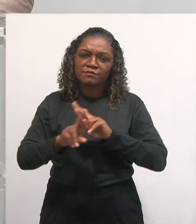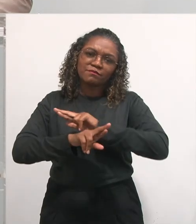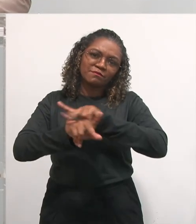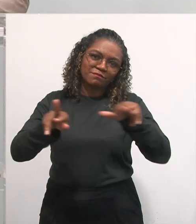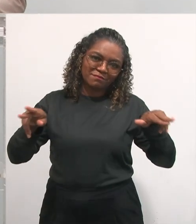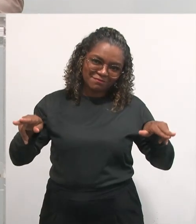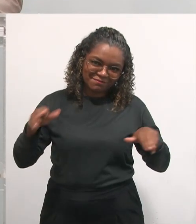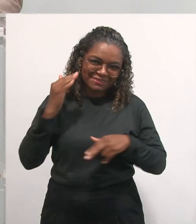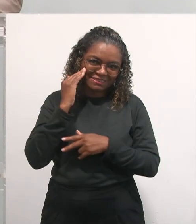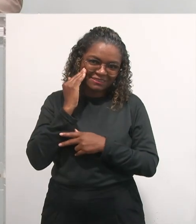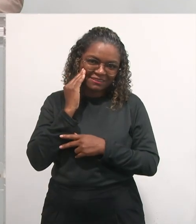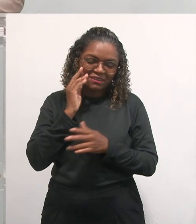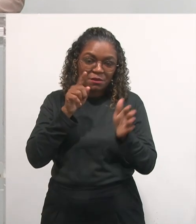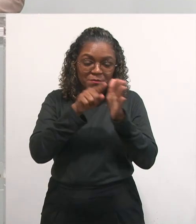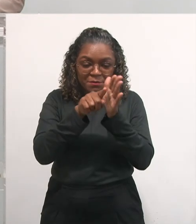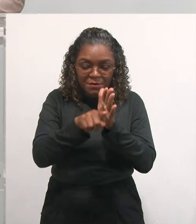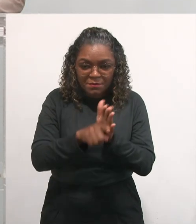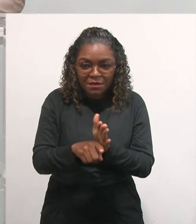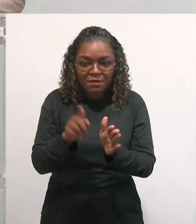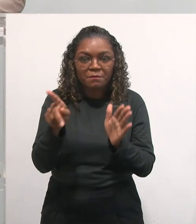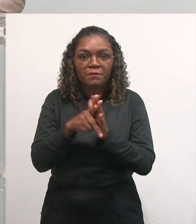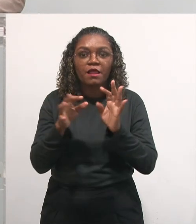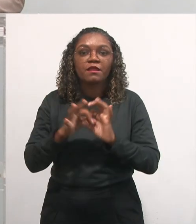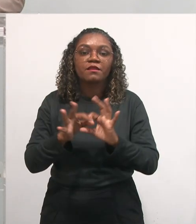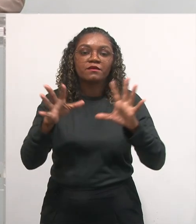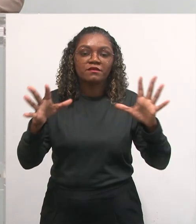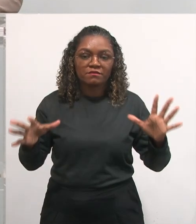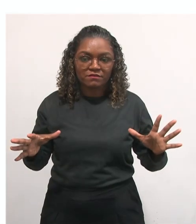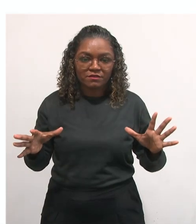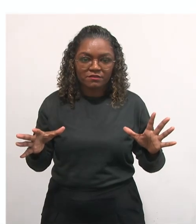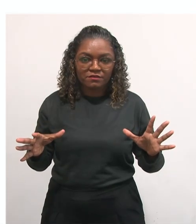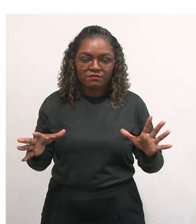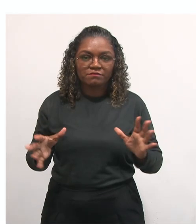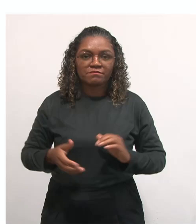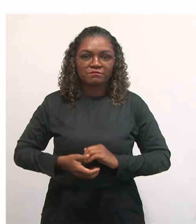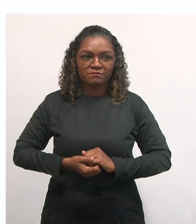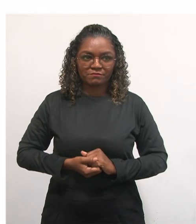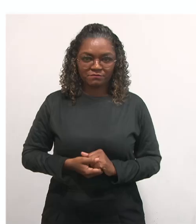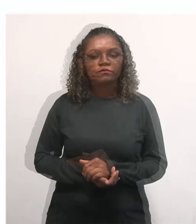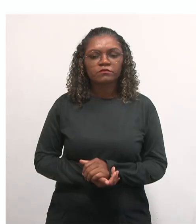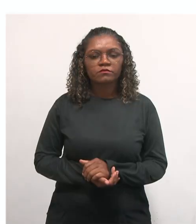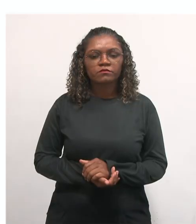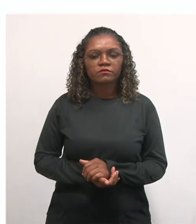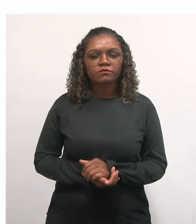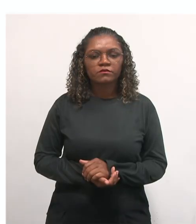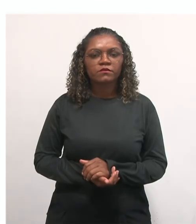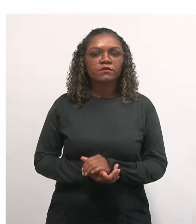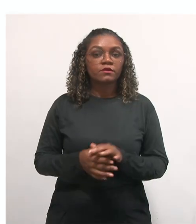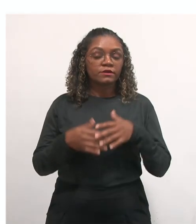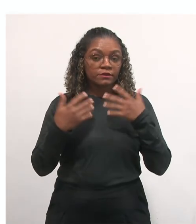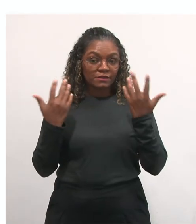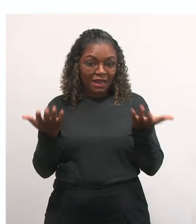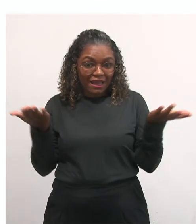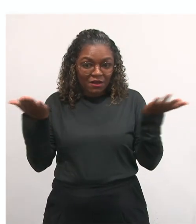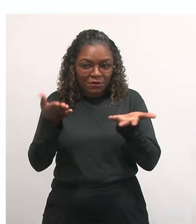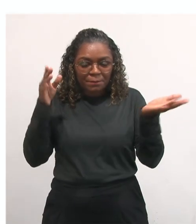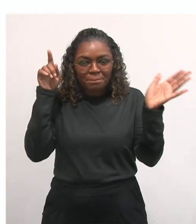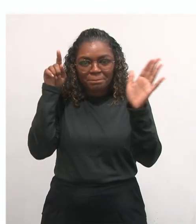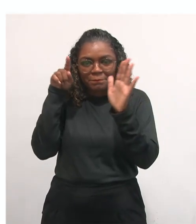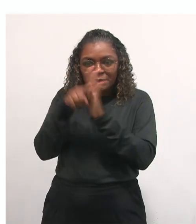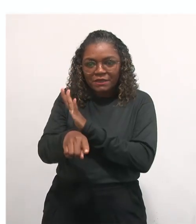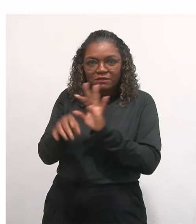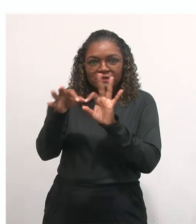de questionário de pergunta aberta. E pergunta fechada é assim, ó. Já perguntas